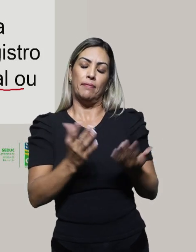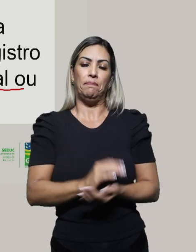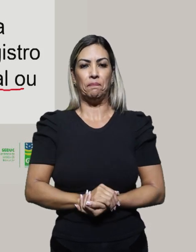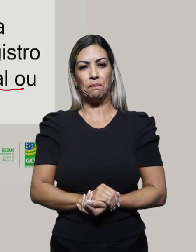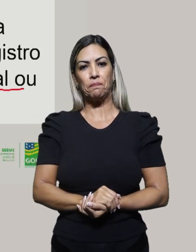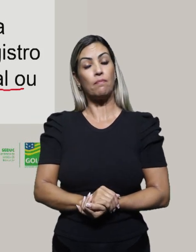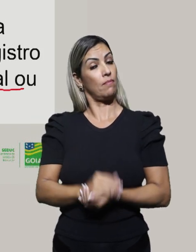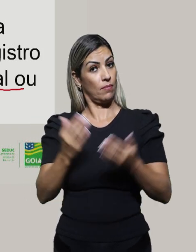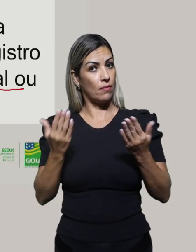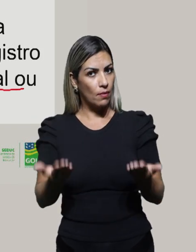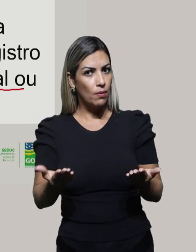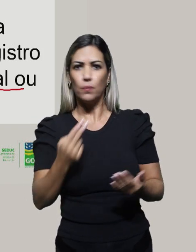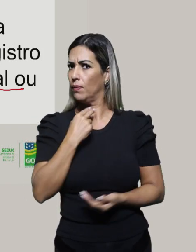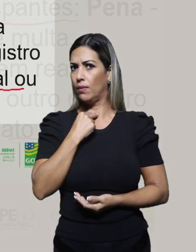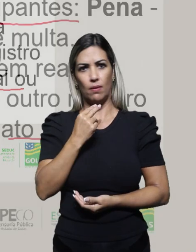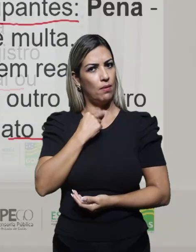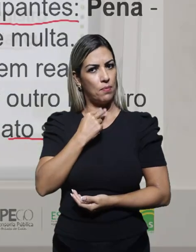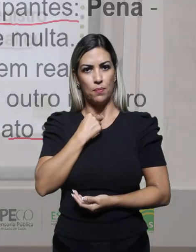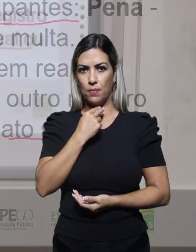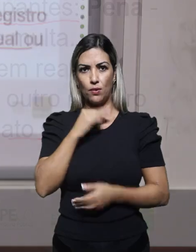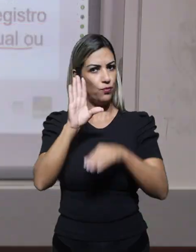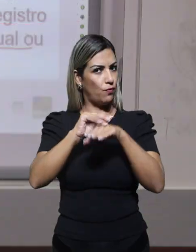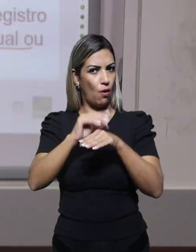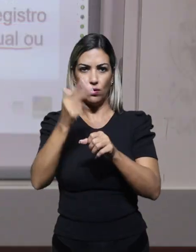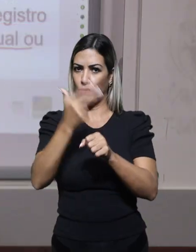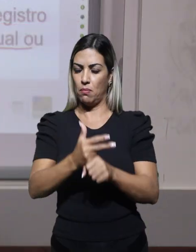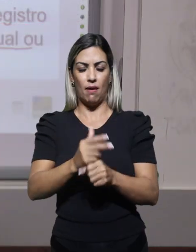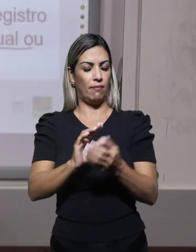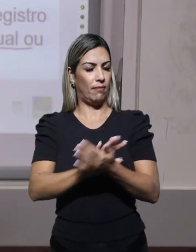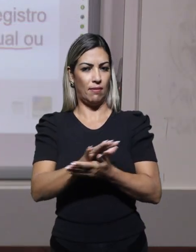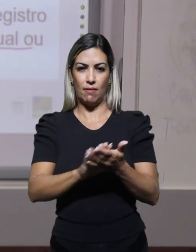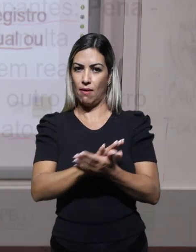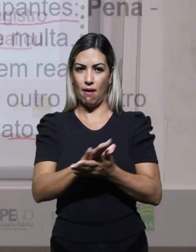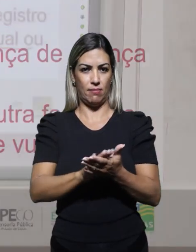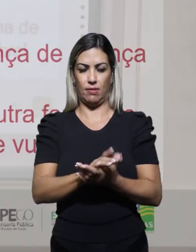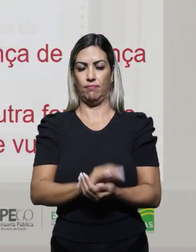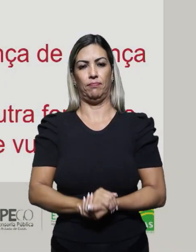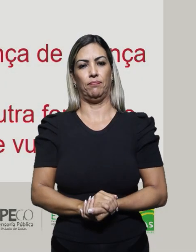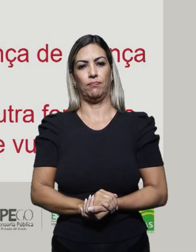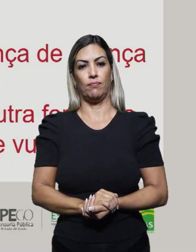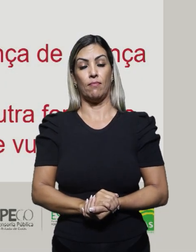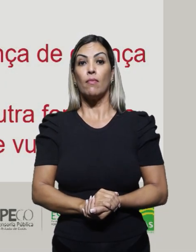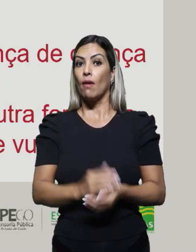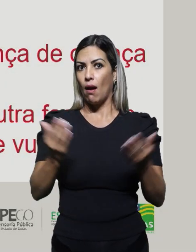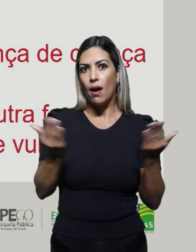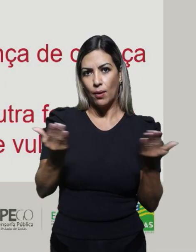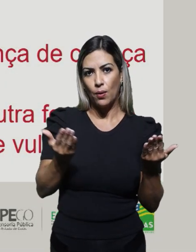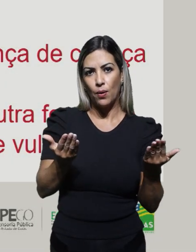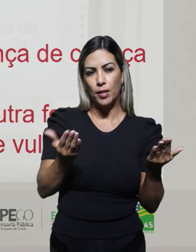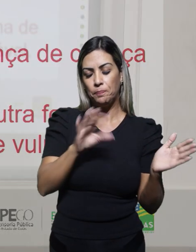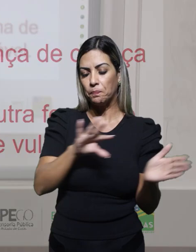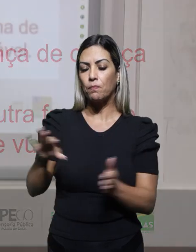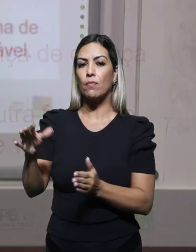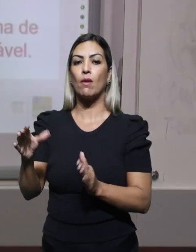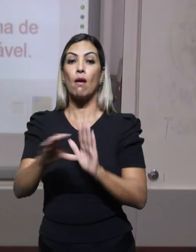íntimo. Então, não pode tirar foto, filmar, nem registrar. Agora, nós vamos